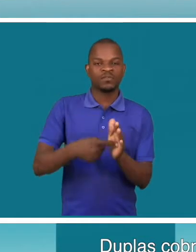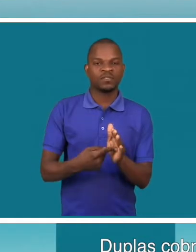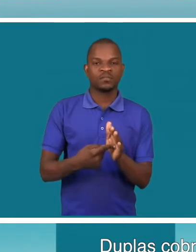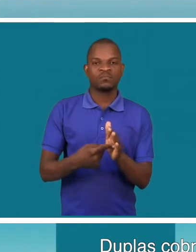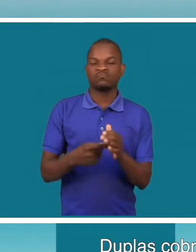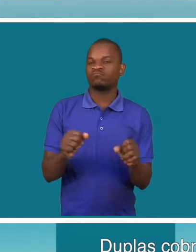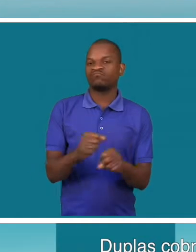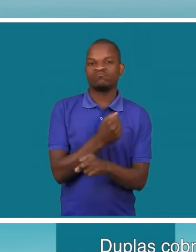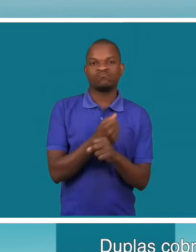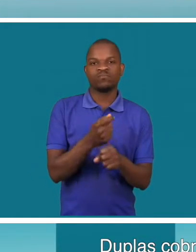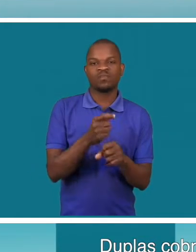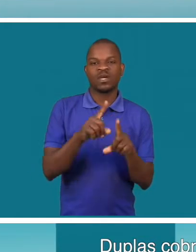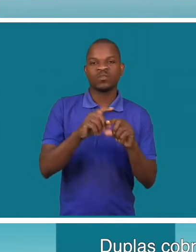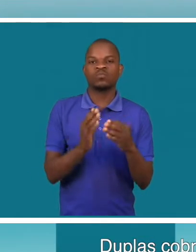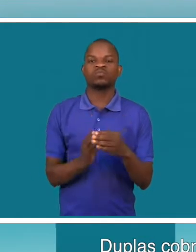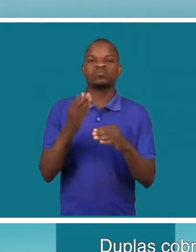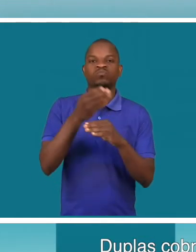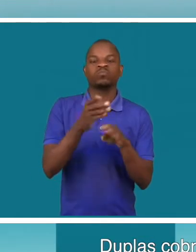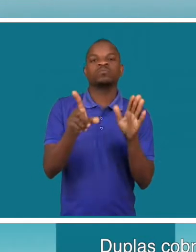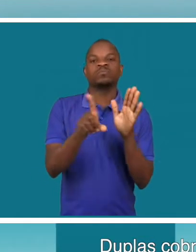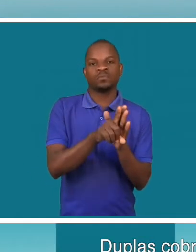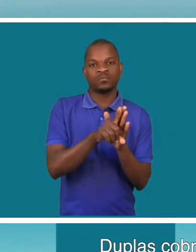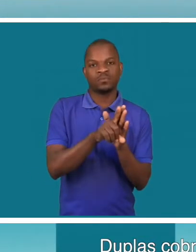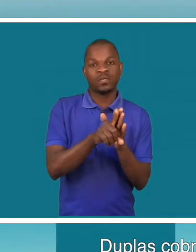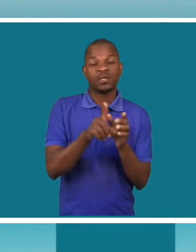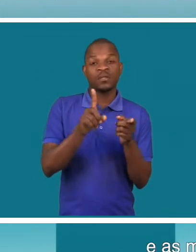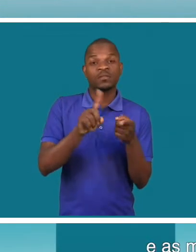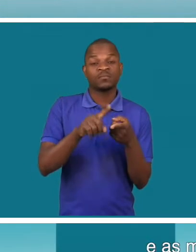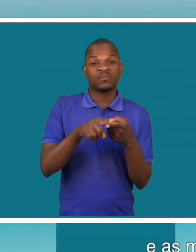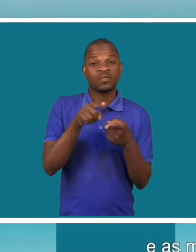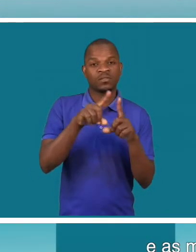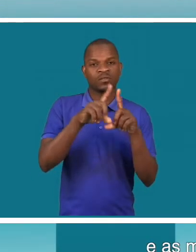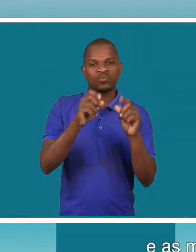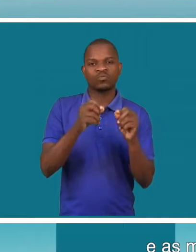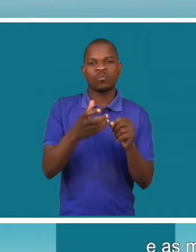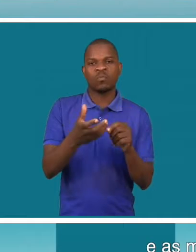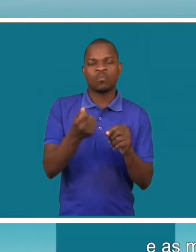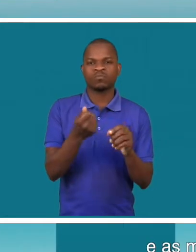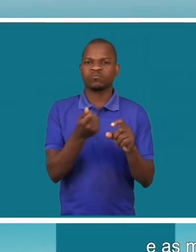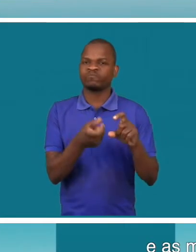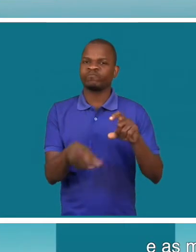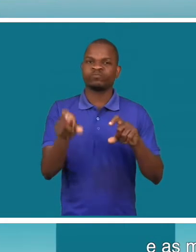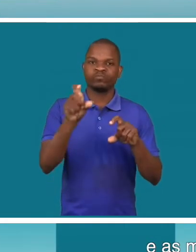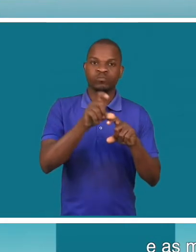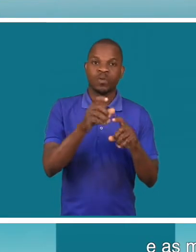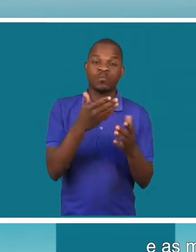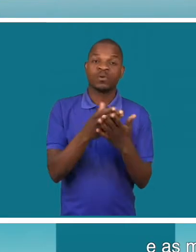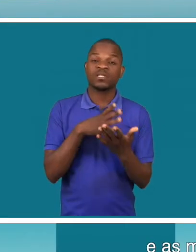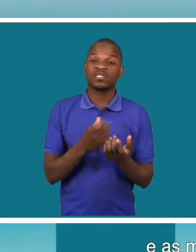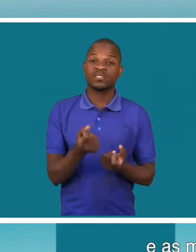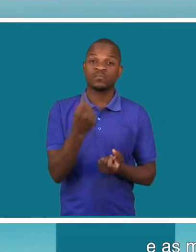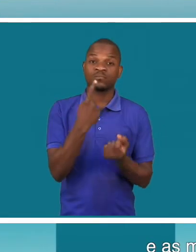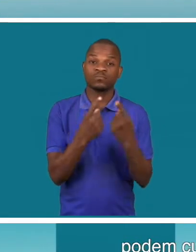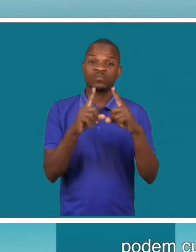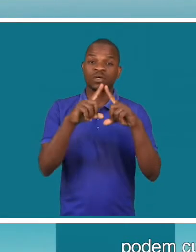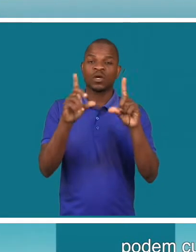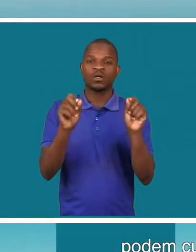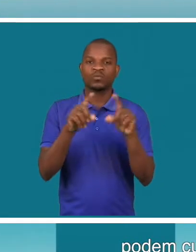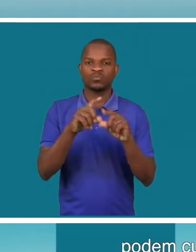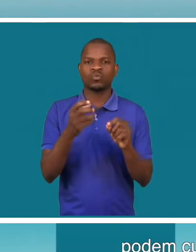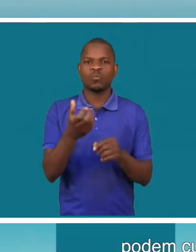rota está em uma infração está prevista na postura de trânsito e suas medidas podem ser transferidos porque o rio em alguns casos